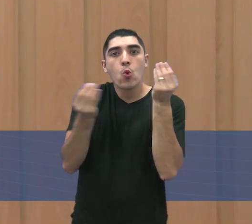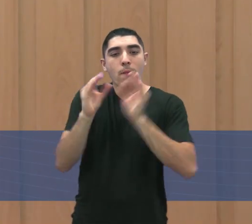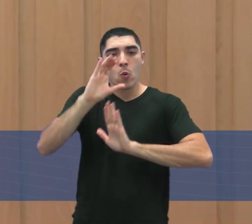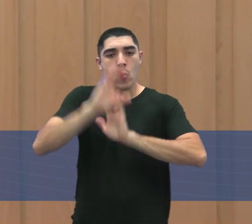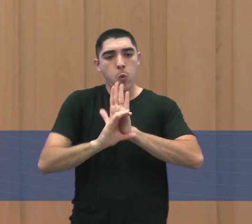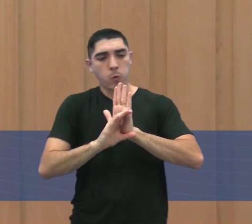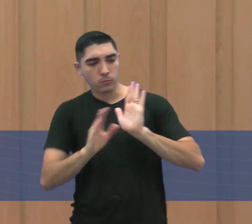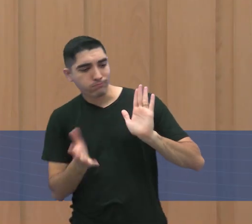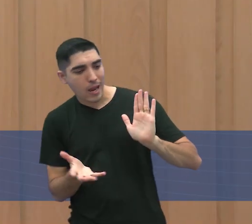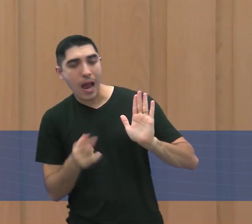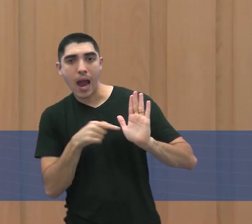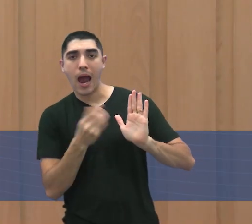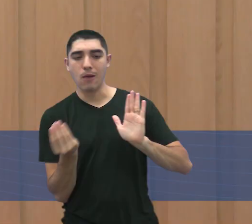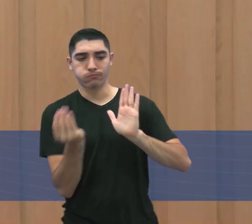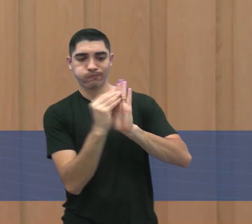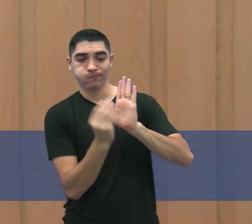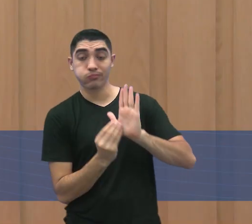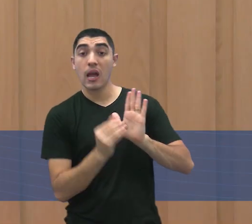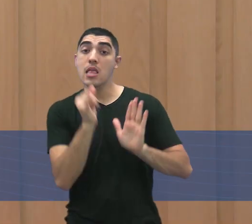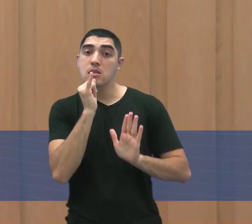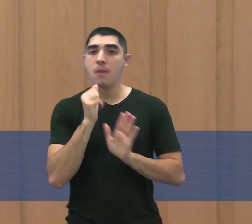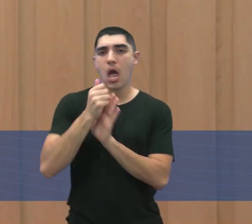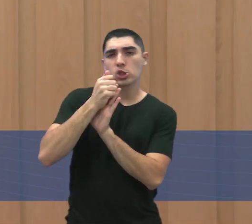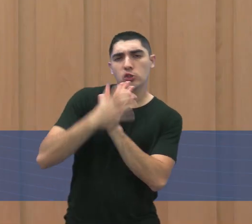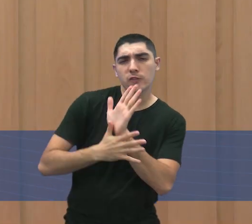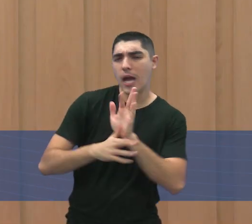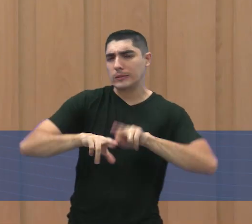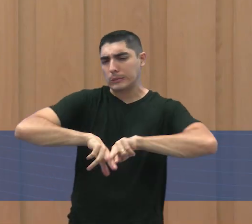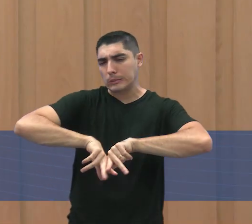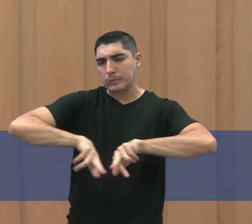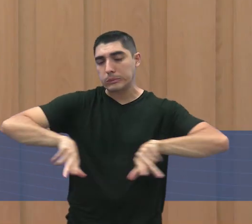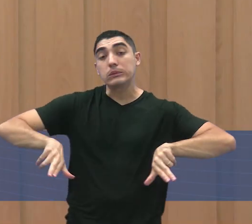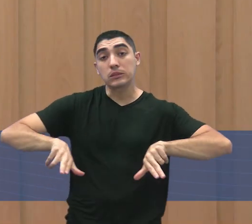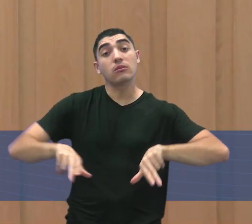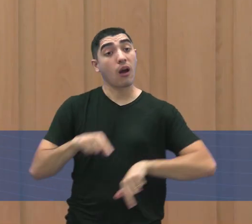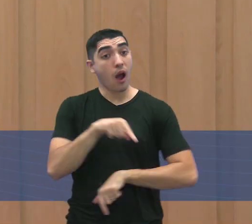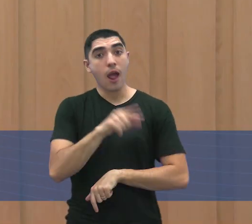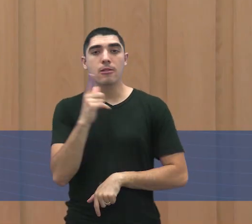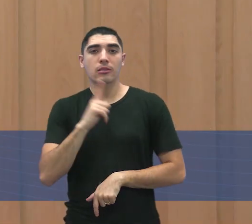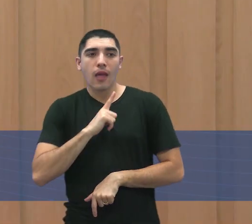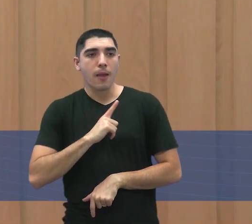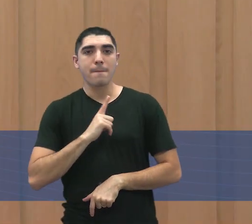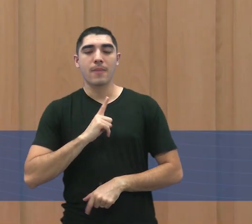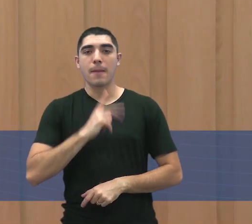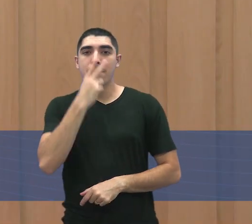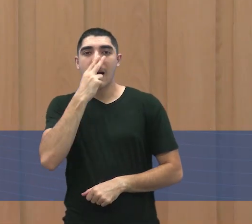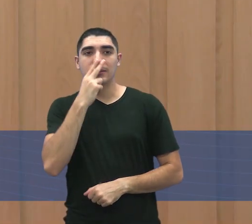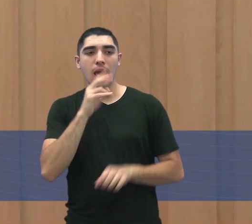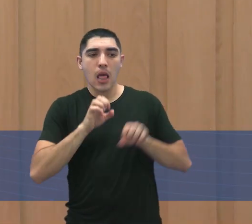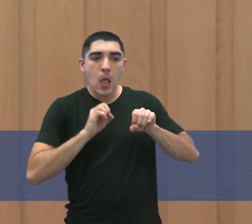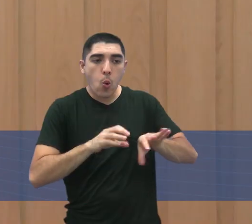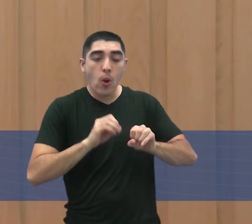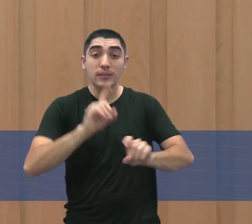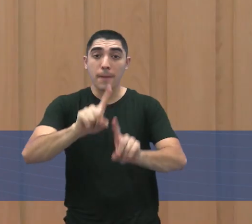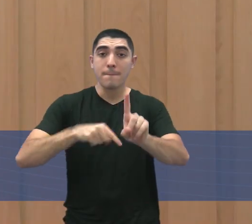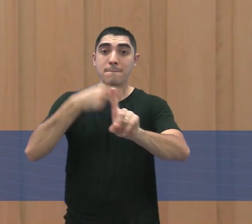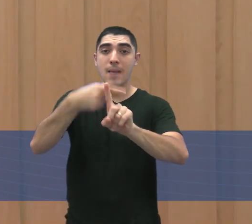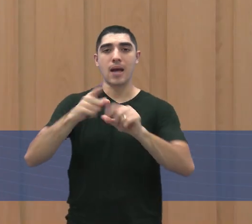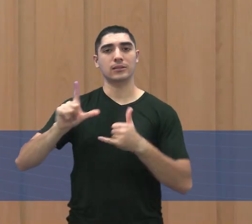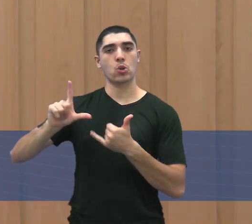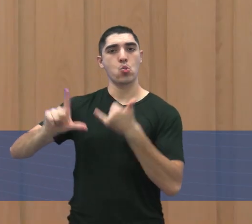aí todas essas atividades diferenciadas de uma maneira lúdica, mas